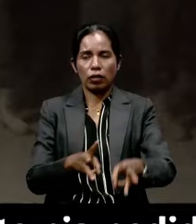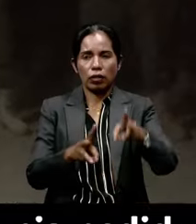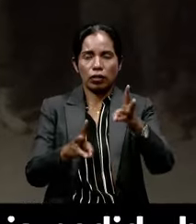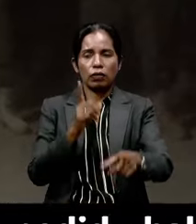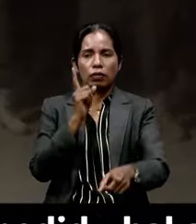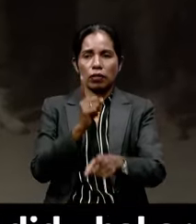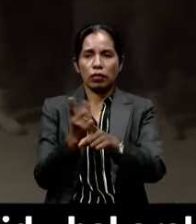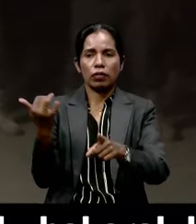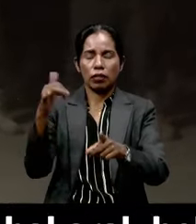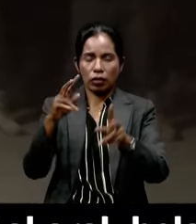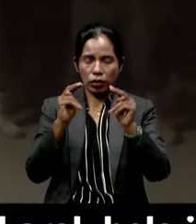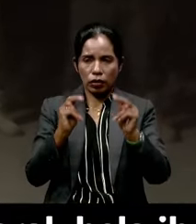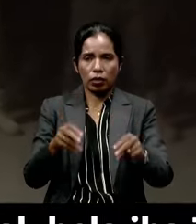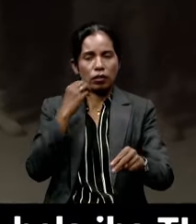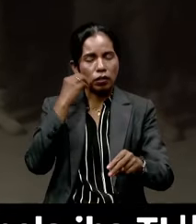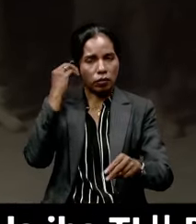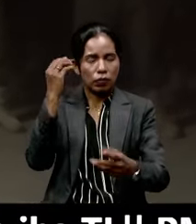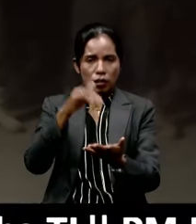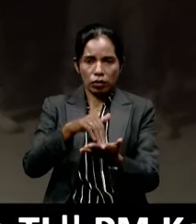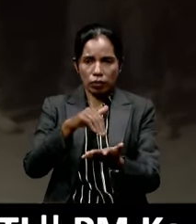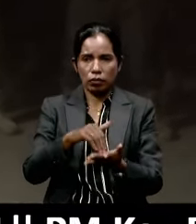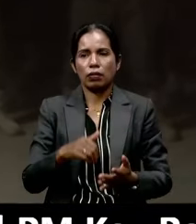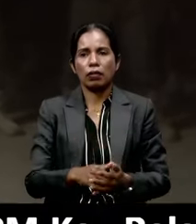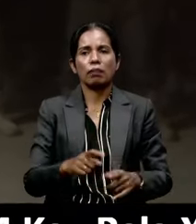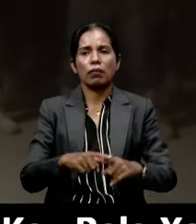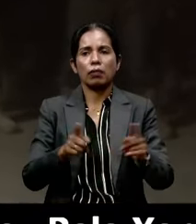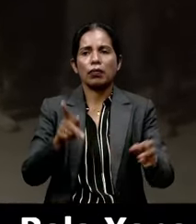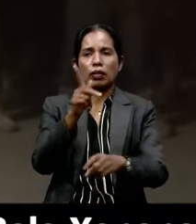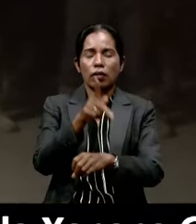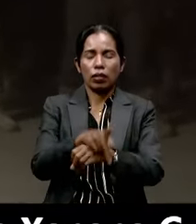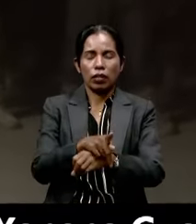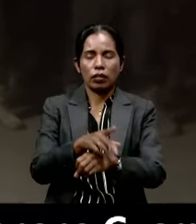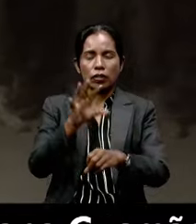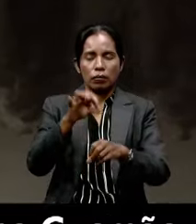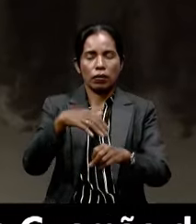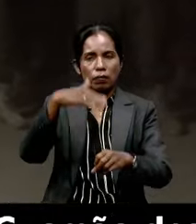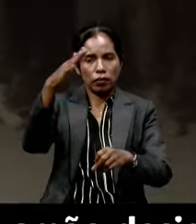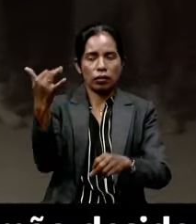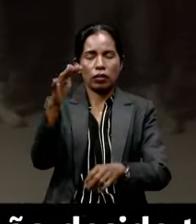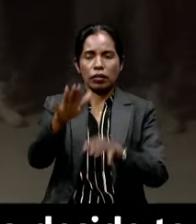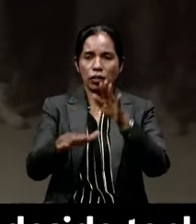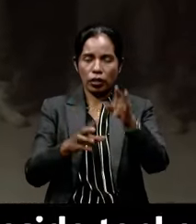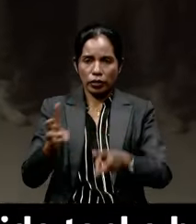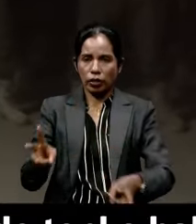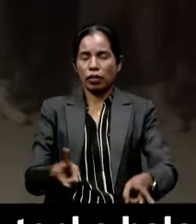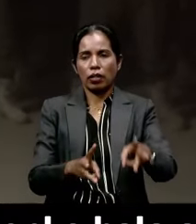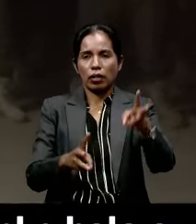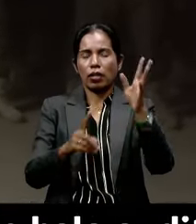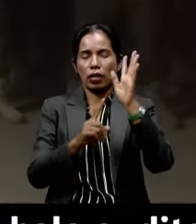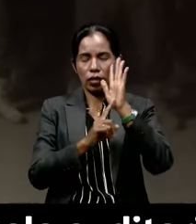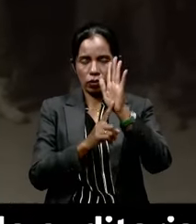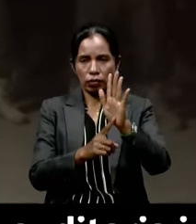lá, Sira, né? Tem que ir uma para tu estuda. Mas vê, calam, 9 horas baleta, Sira, sei lá, ia dar, né? A tudo que